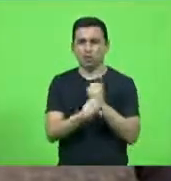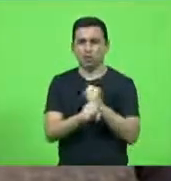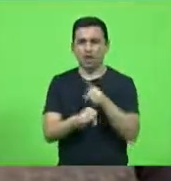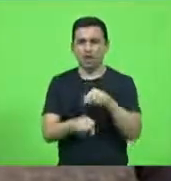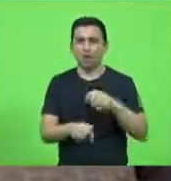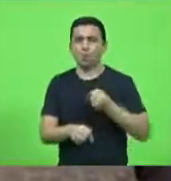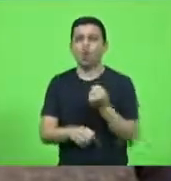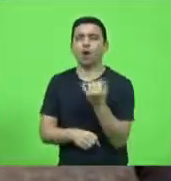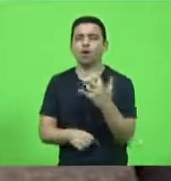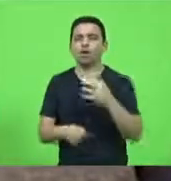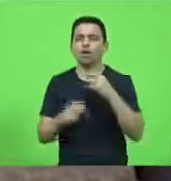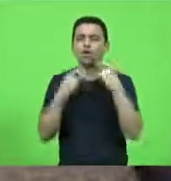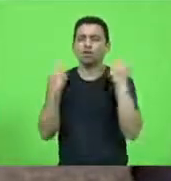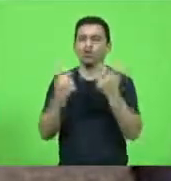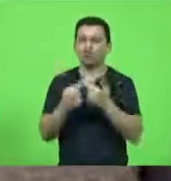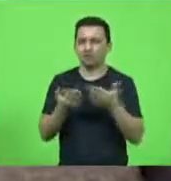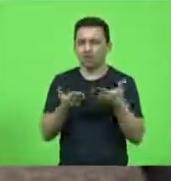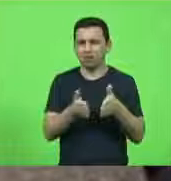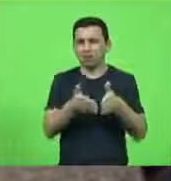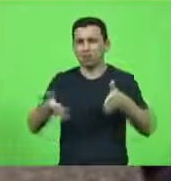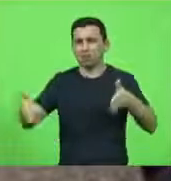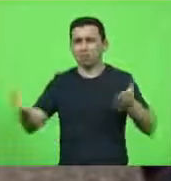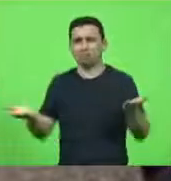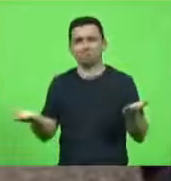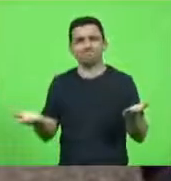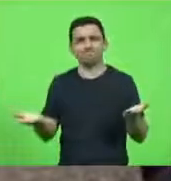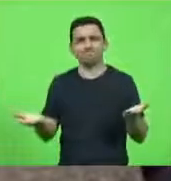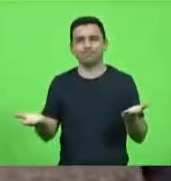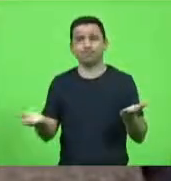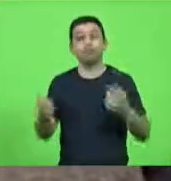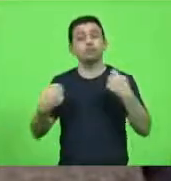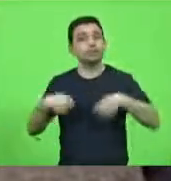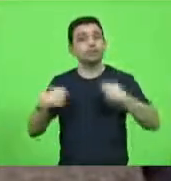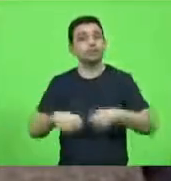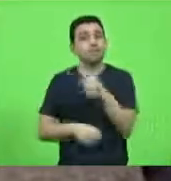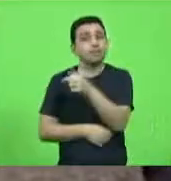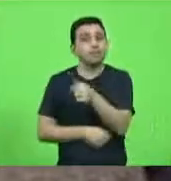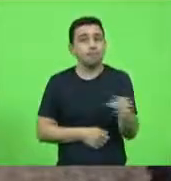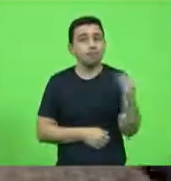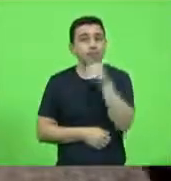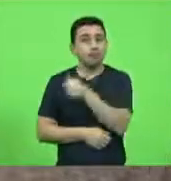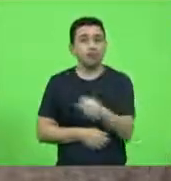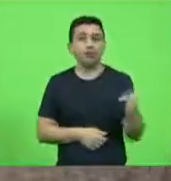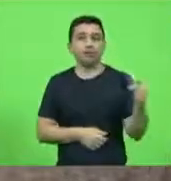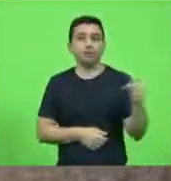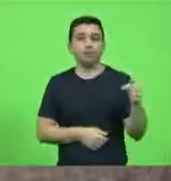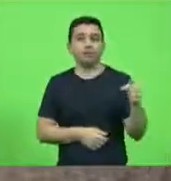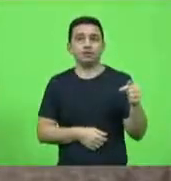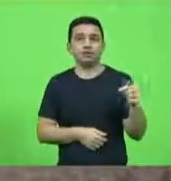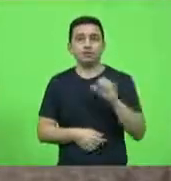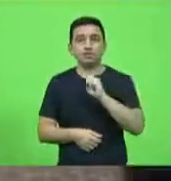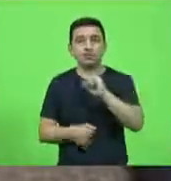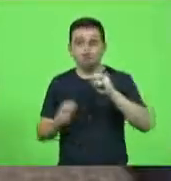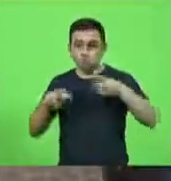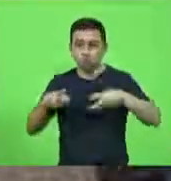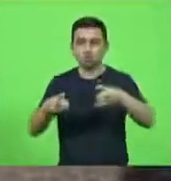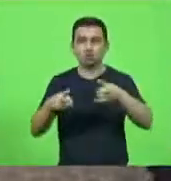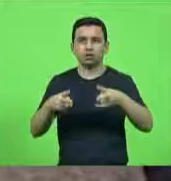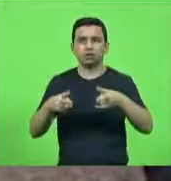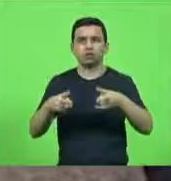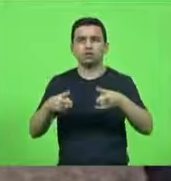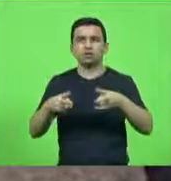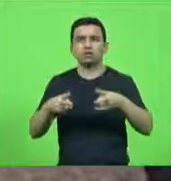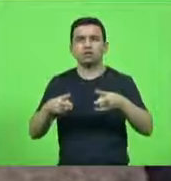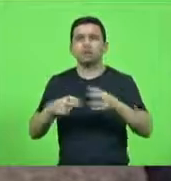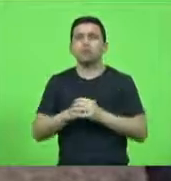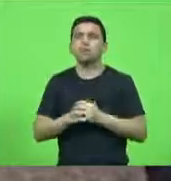reuniões da comissão. Isso não faz o menor sentido. Não faz o menor sentido. Tem que ser por semanas. Porque, senão, se esse continuar assim, nós vamos continuar dando